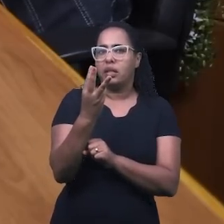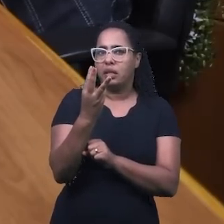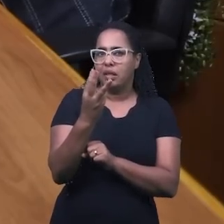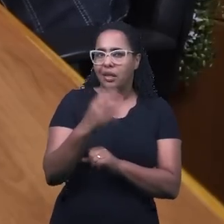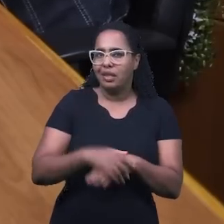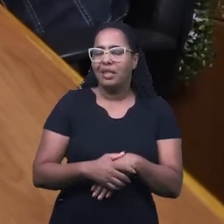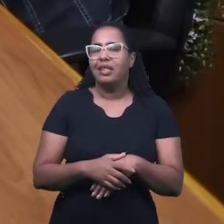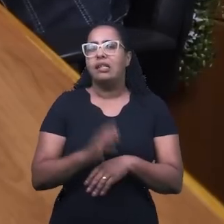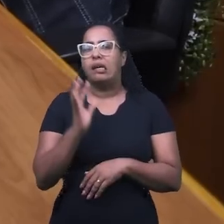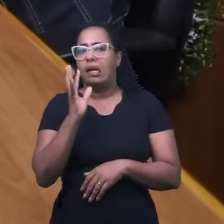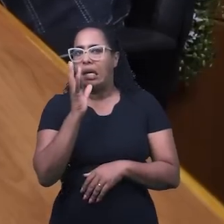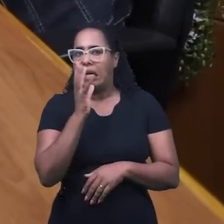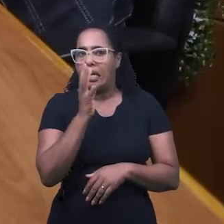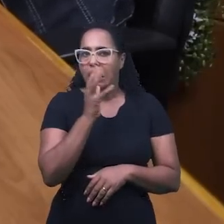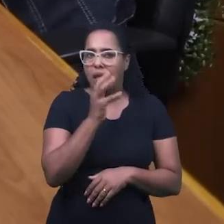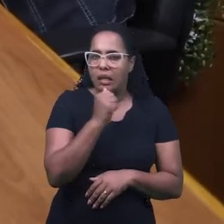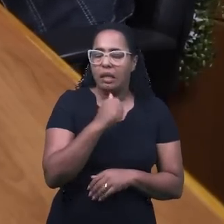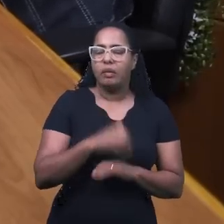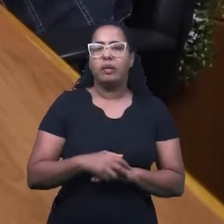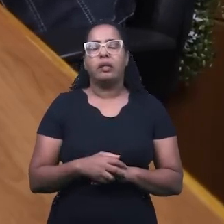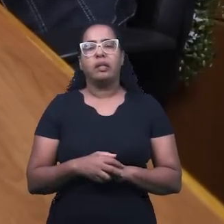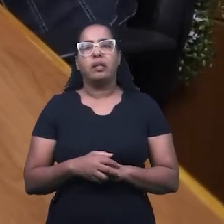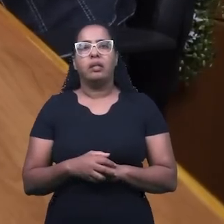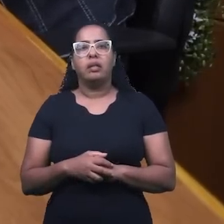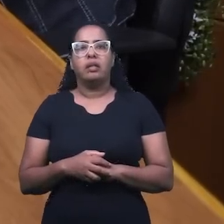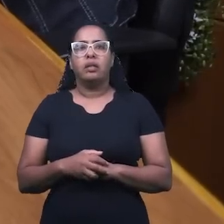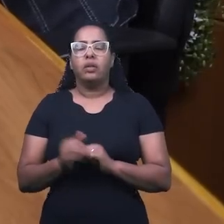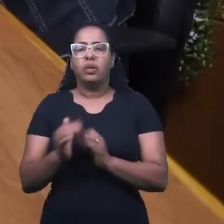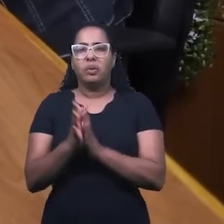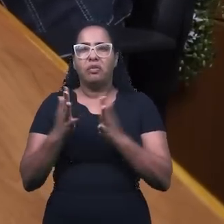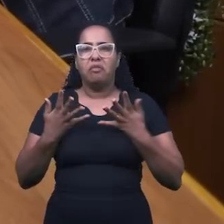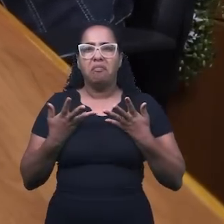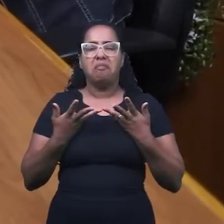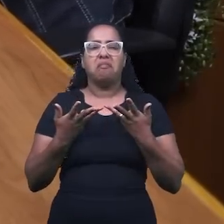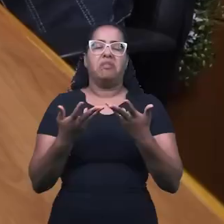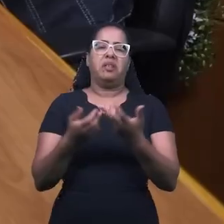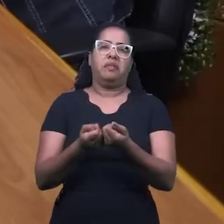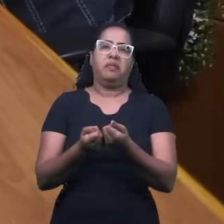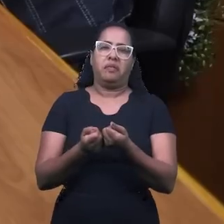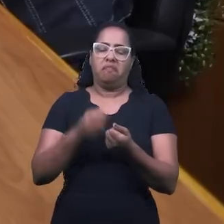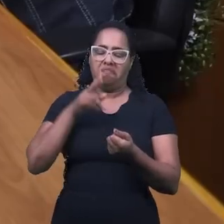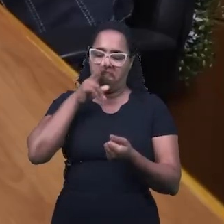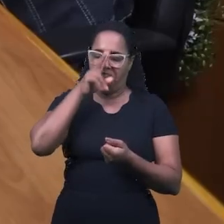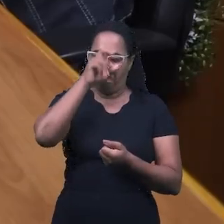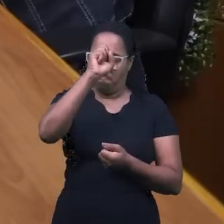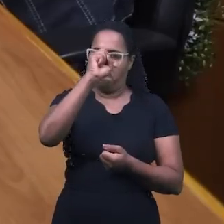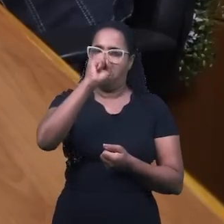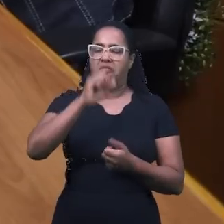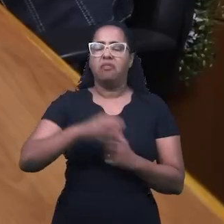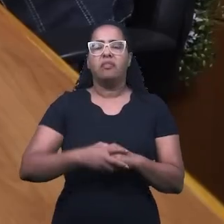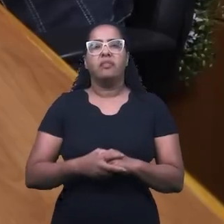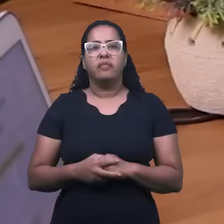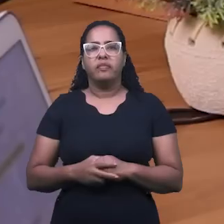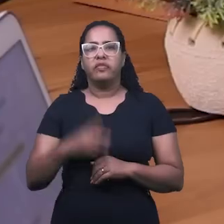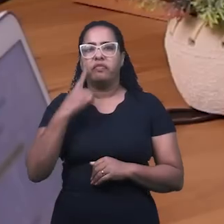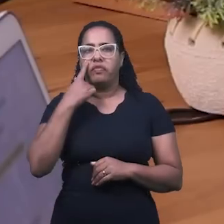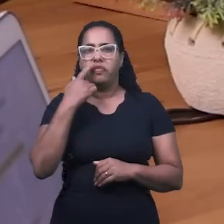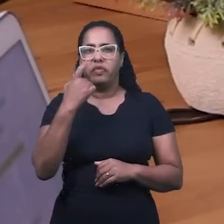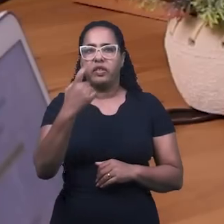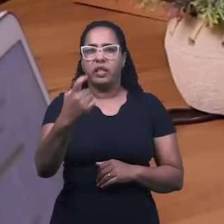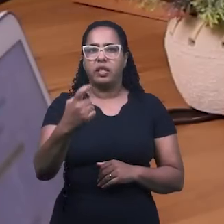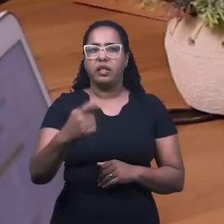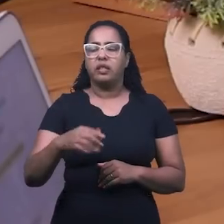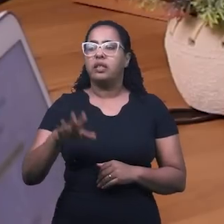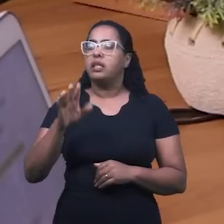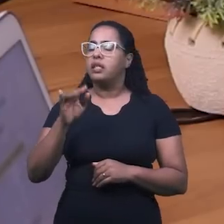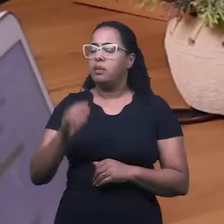Eu amo esse louvor, Vigiai. Então, ele é muito lindo. Ele é maravilhoso. Muito forte. Muito forte.